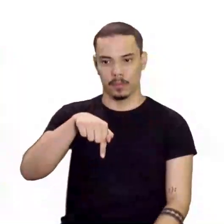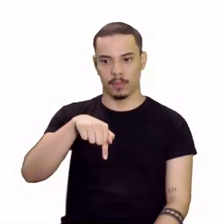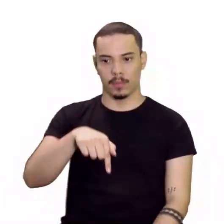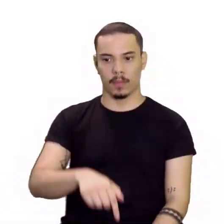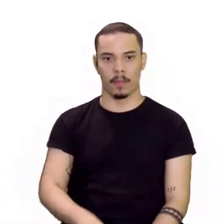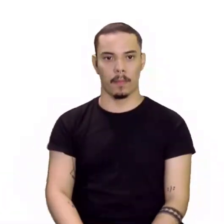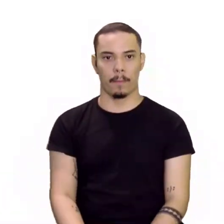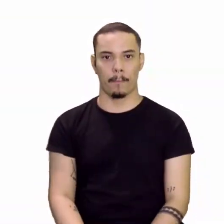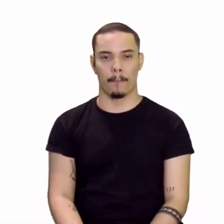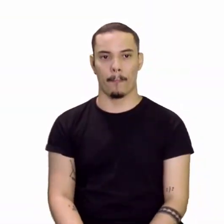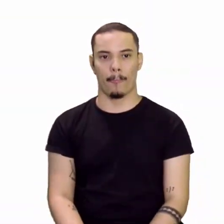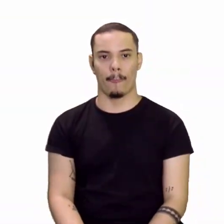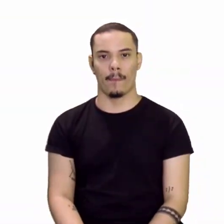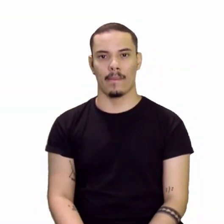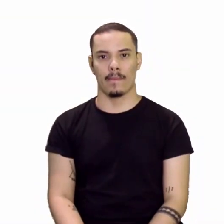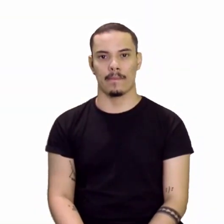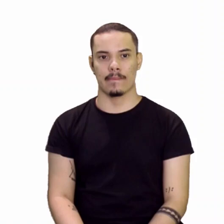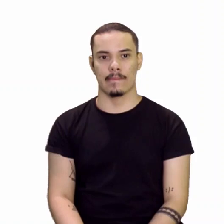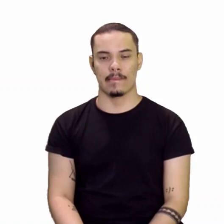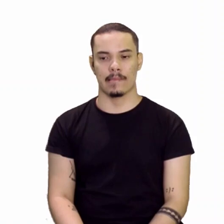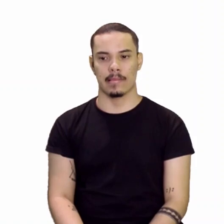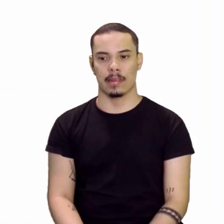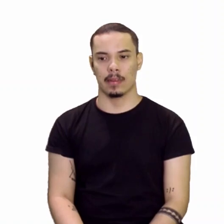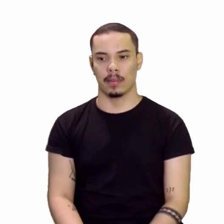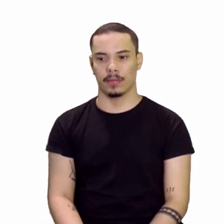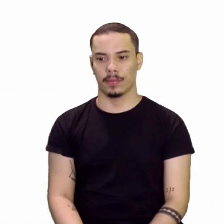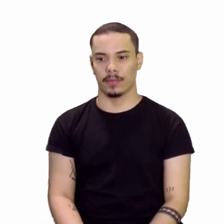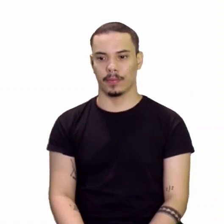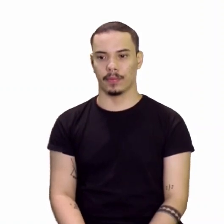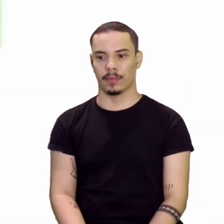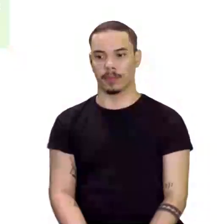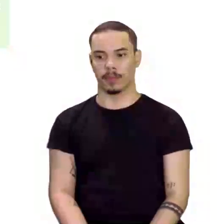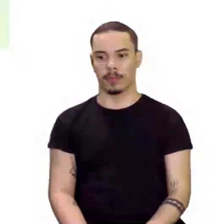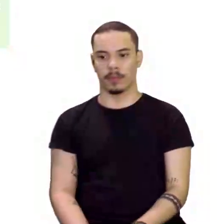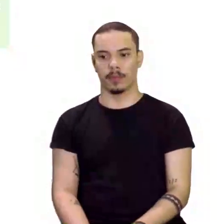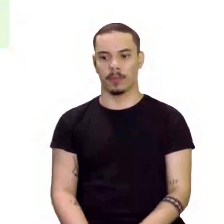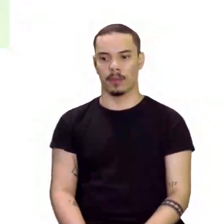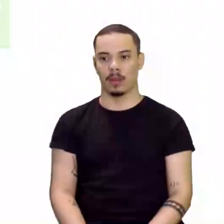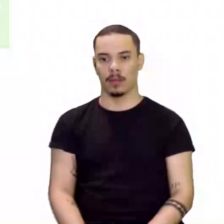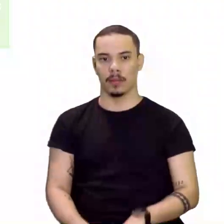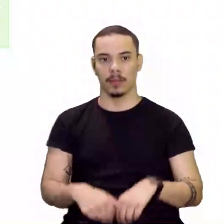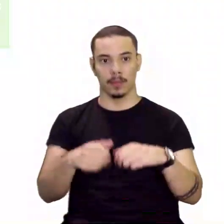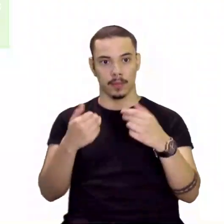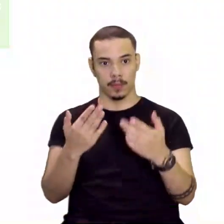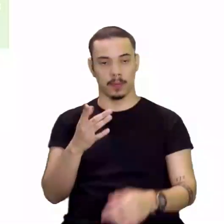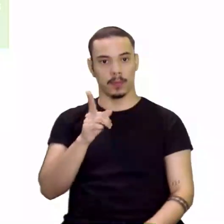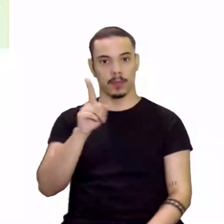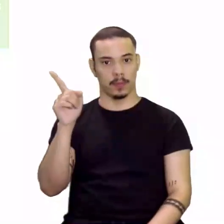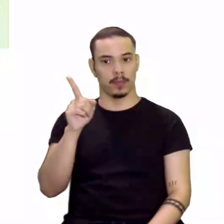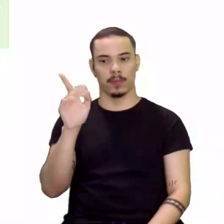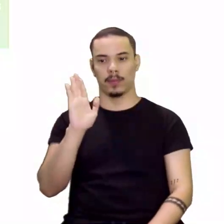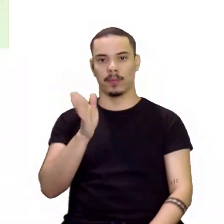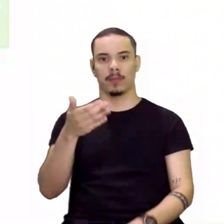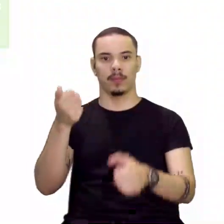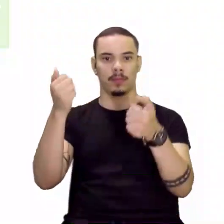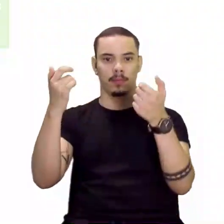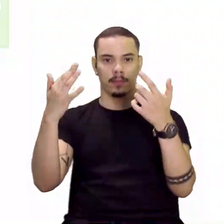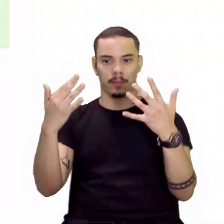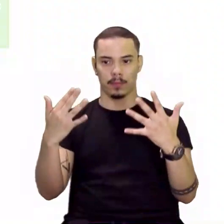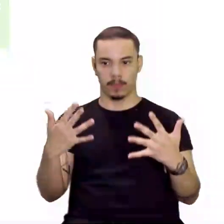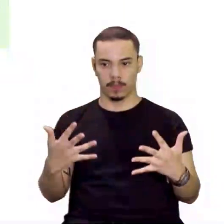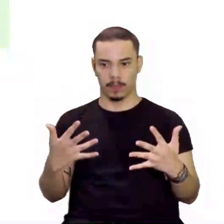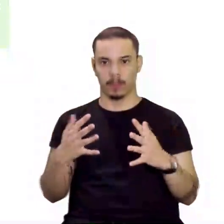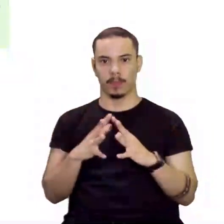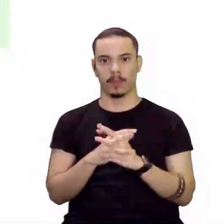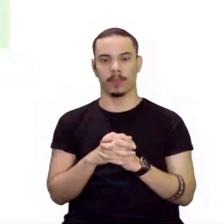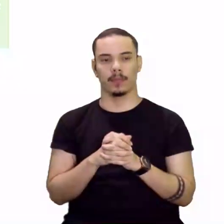2017. Beleza? As bacias sedimentares, como eu já falei para